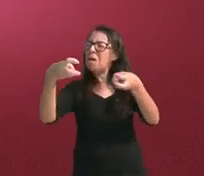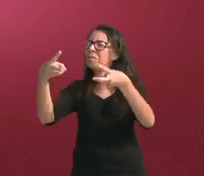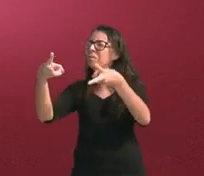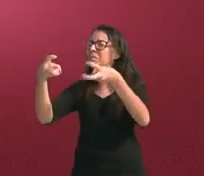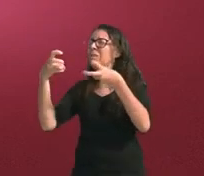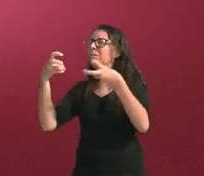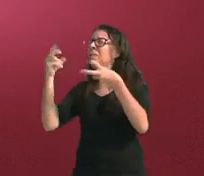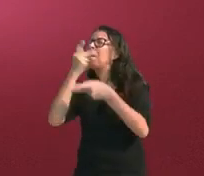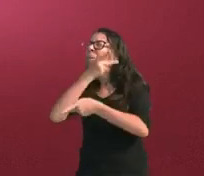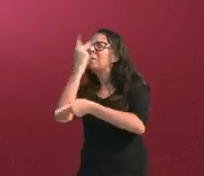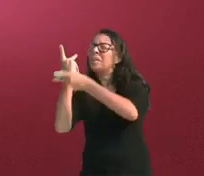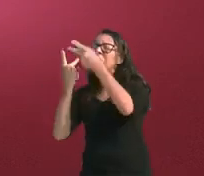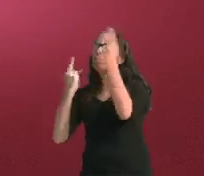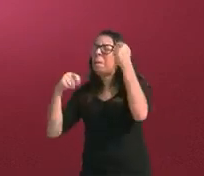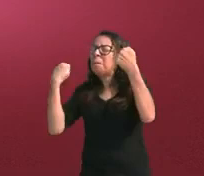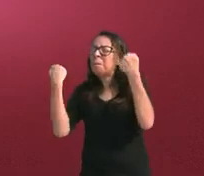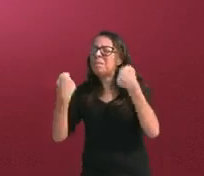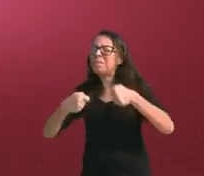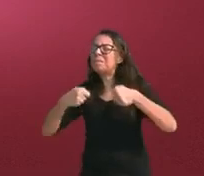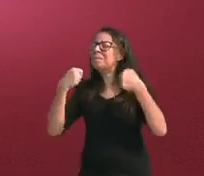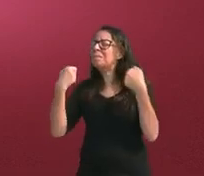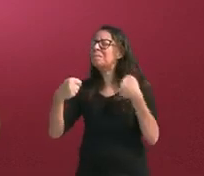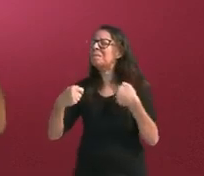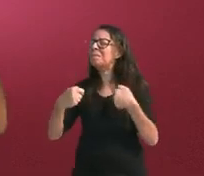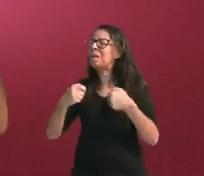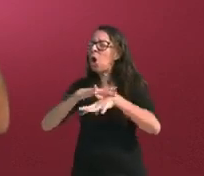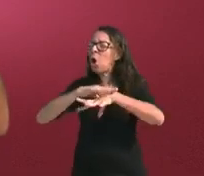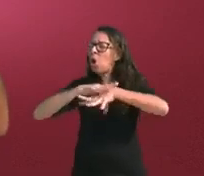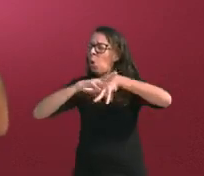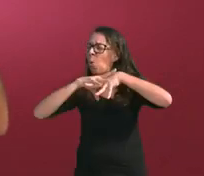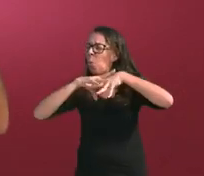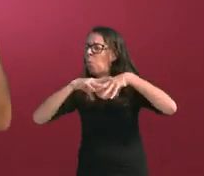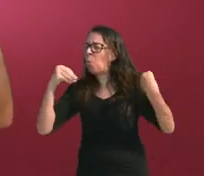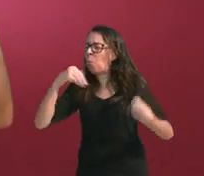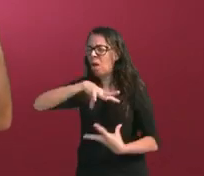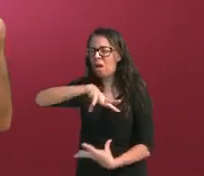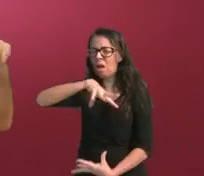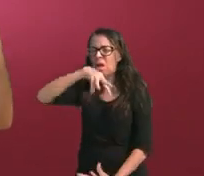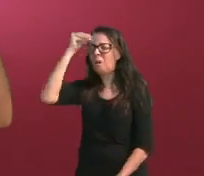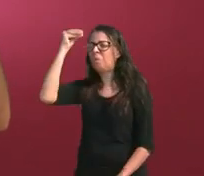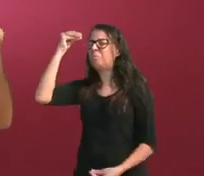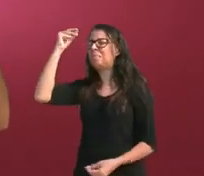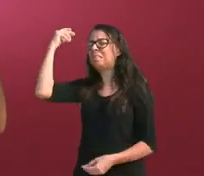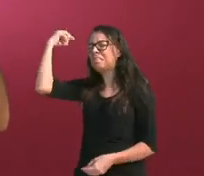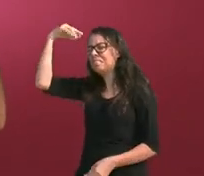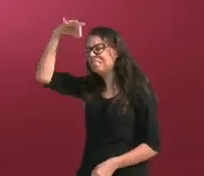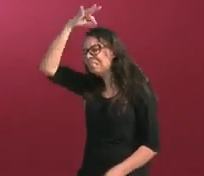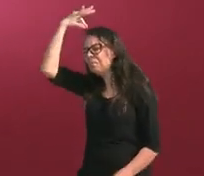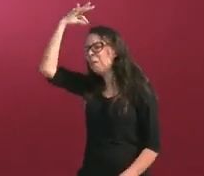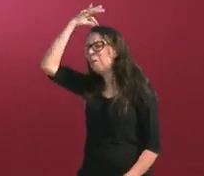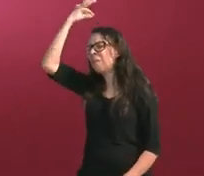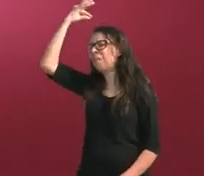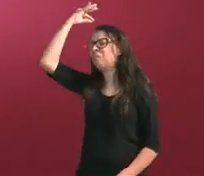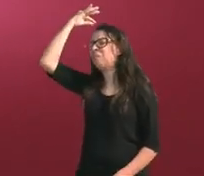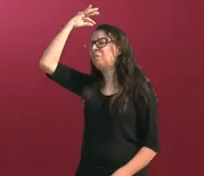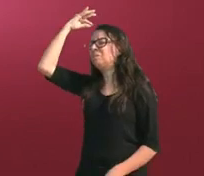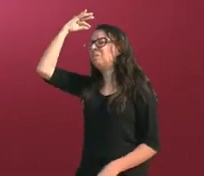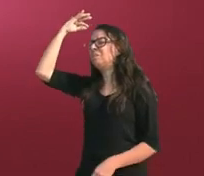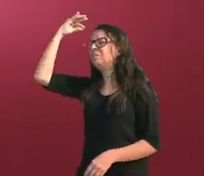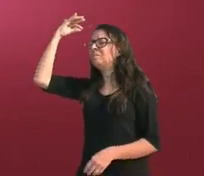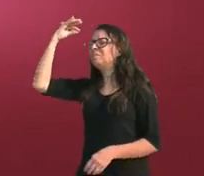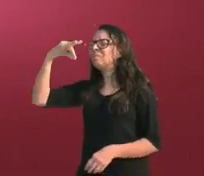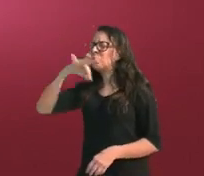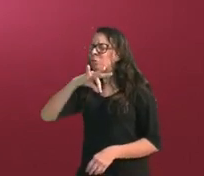em Ti, a estarmos em Ti, para que nós possamos, ó Pai, obedecer o Teu querer, a Tua vontade, para